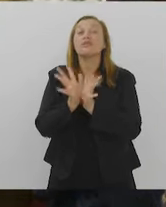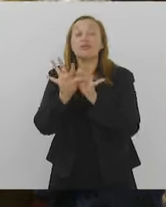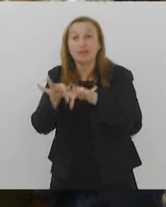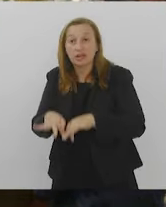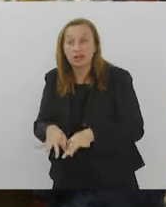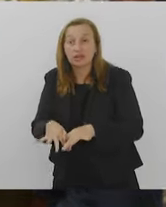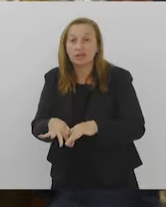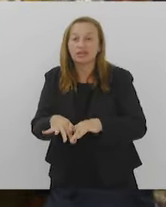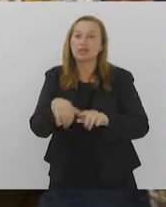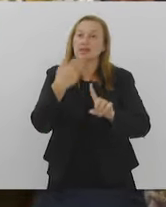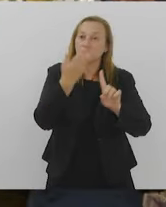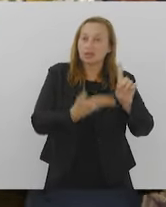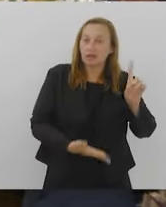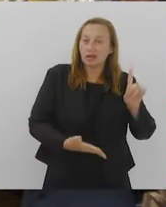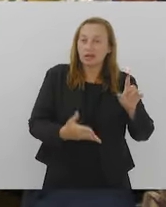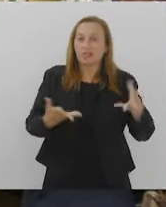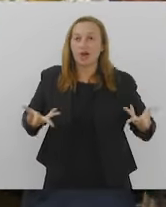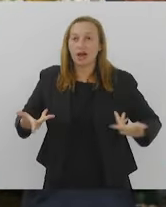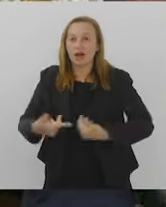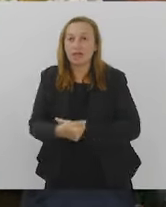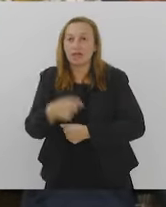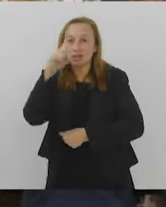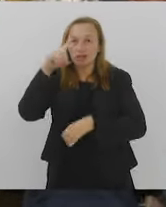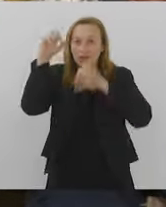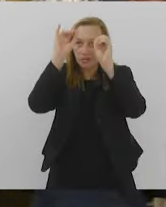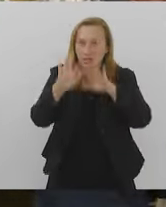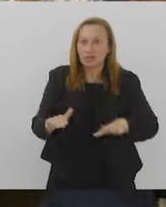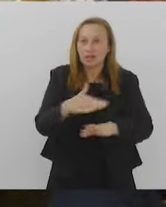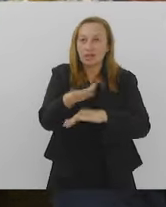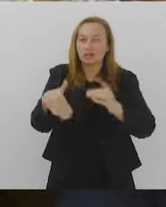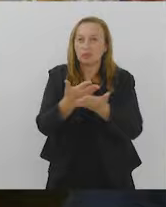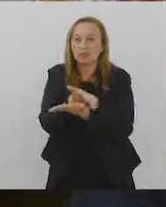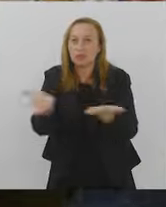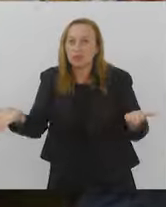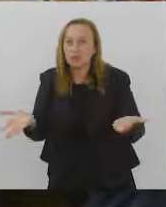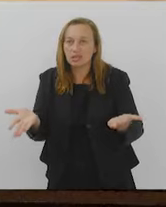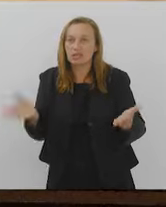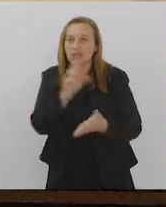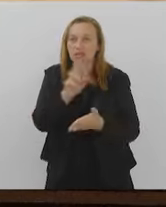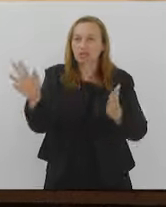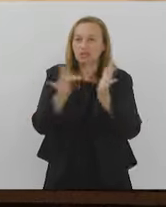encerrado esta sessão maravilhosa. Que Deus abençoe a todos, em nome de Jesus.